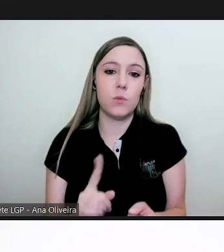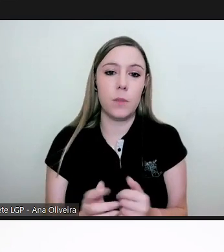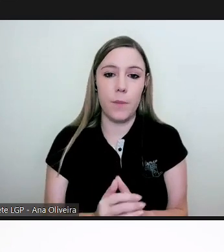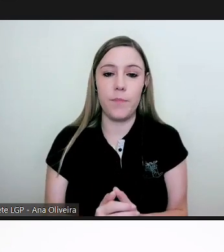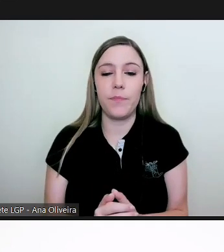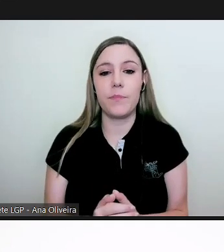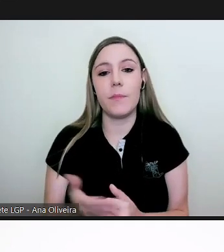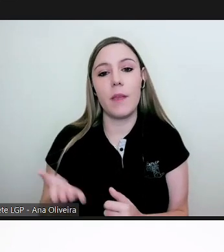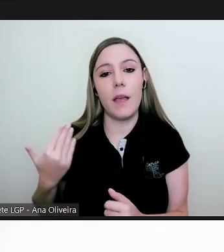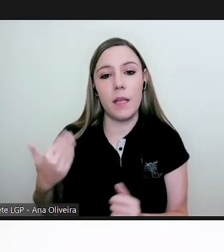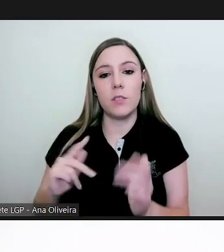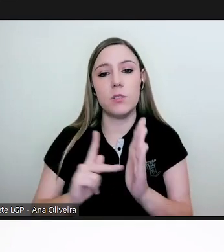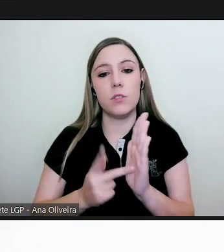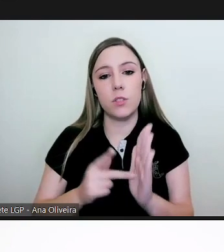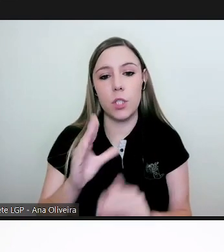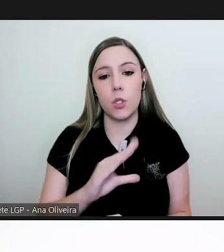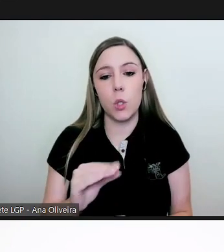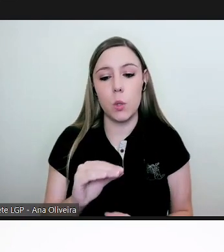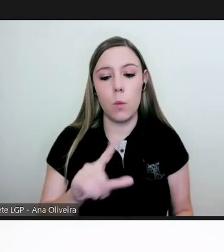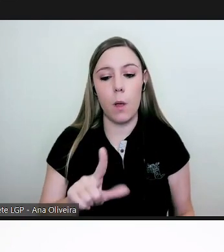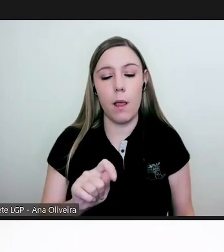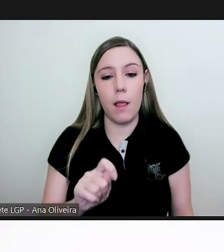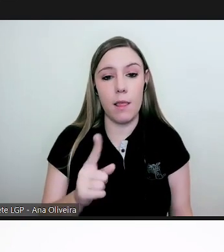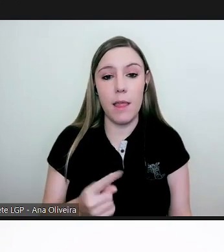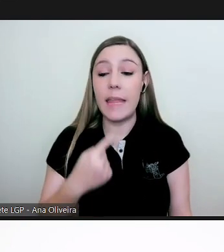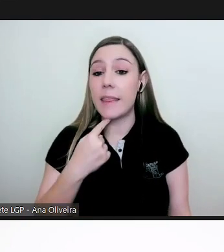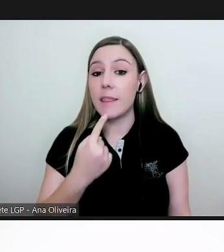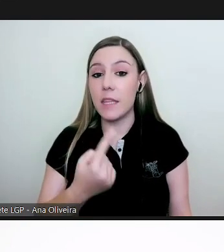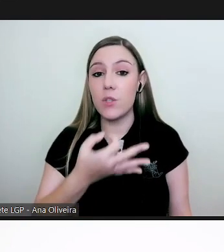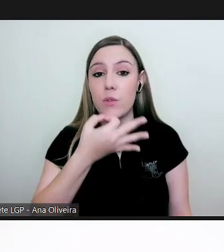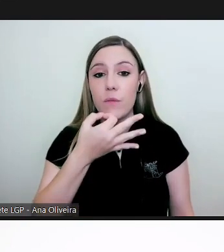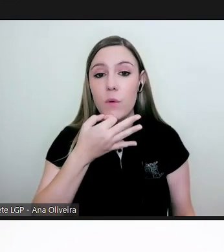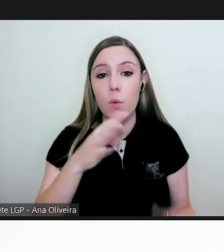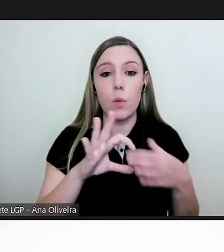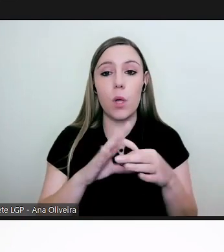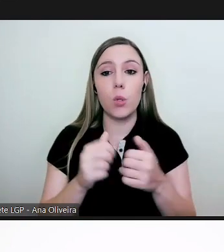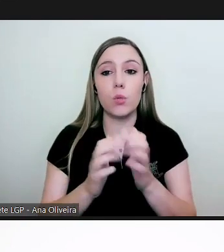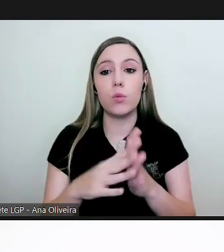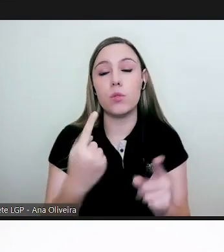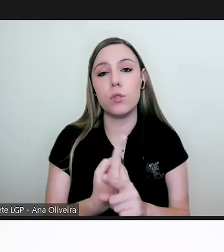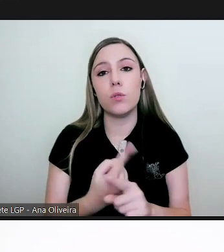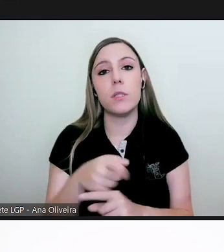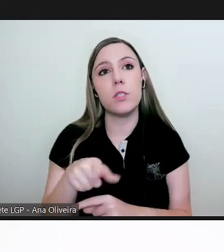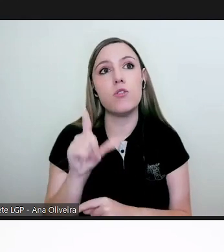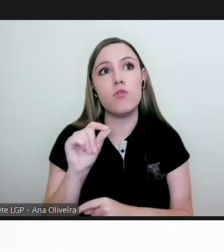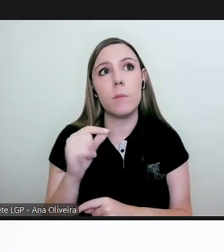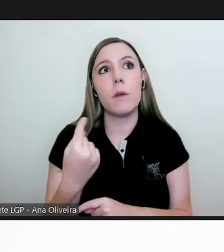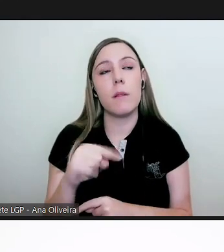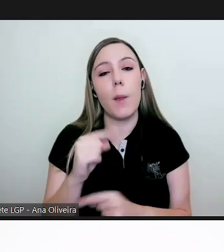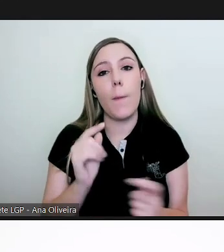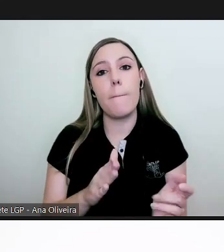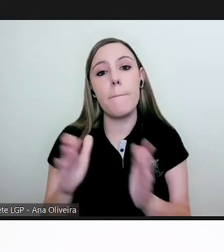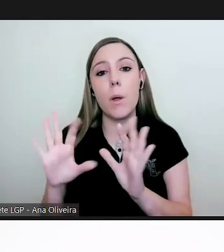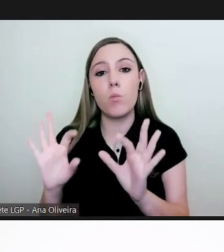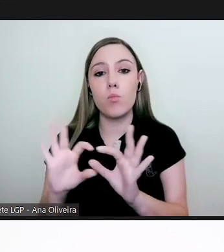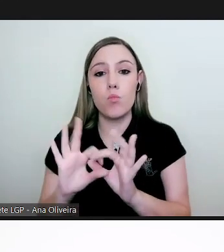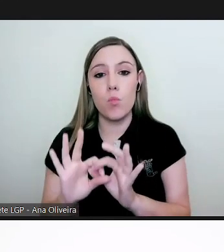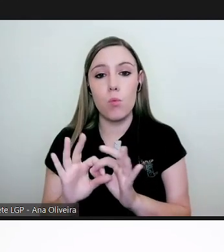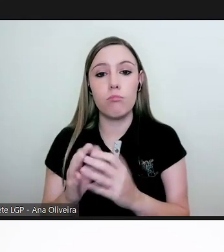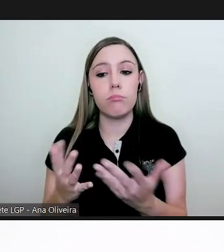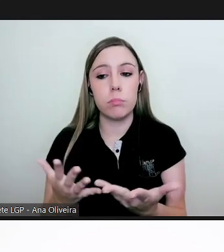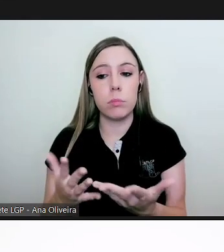o engenheiro João Lé deu conta de que todas estas dinâmicas, em última instância, têm também uma valência associada, que